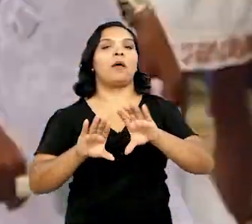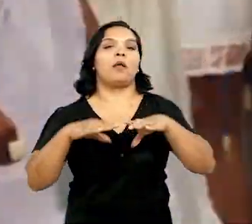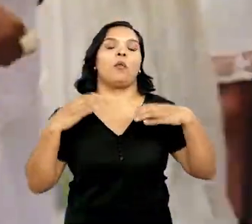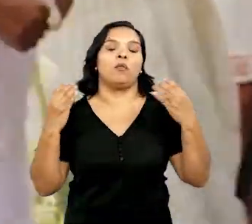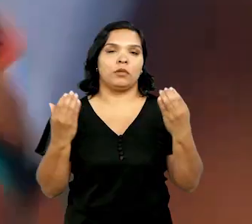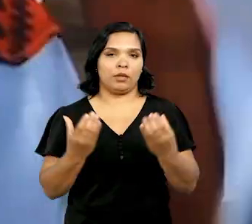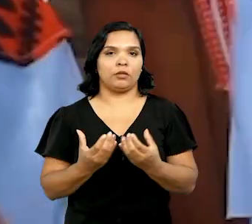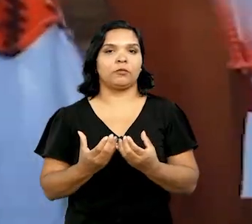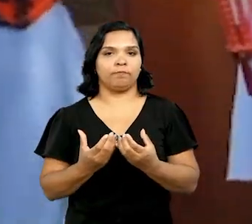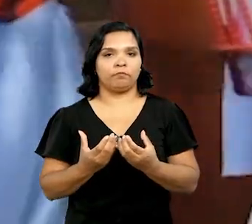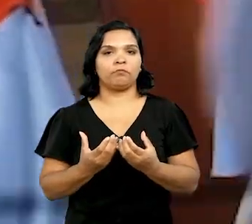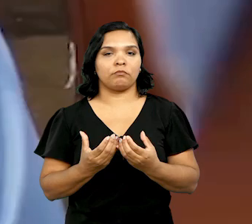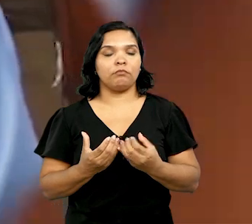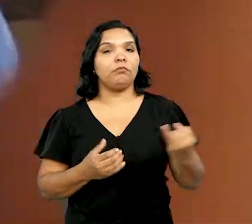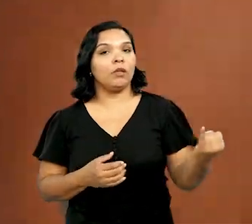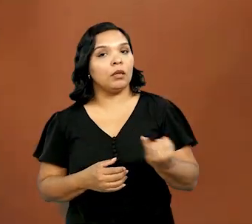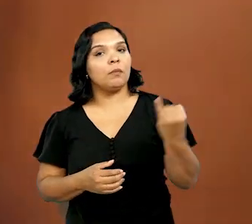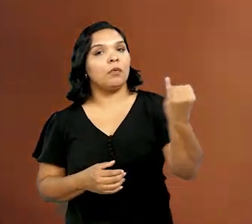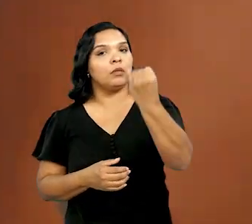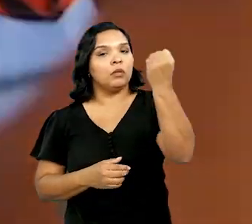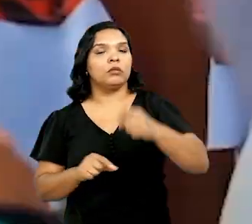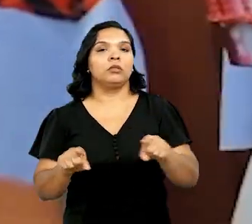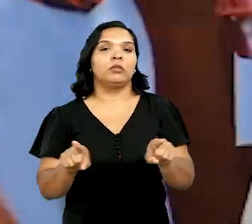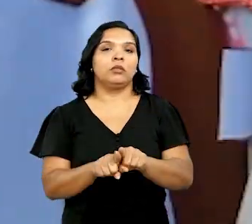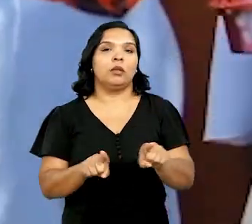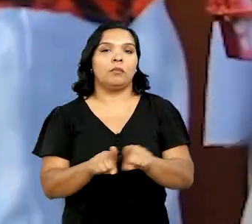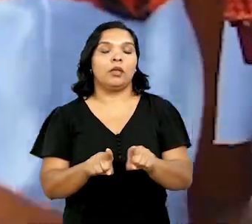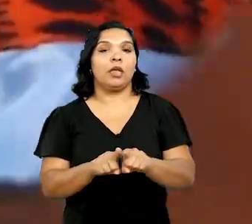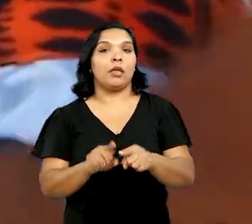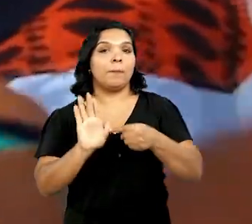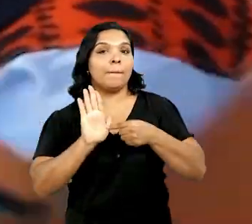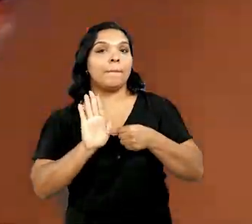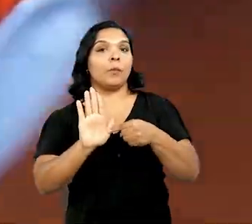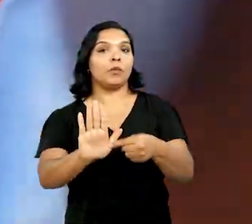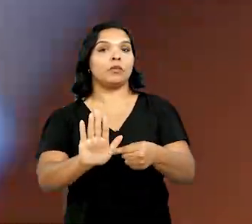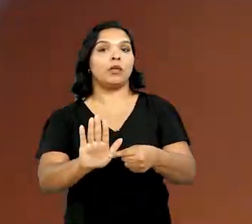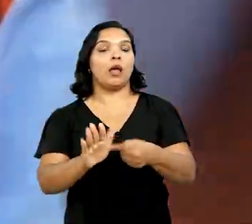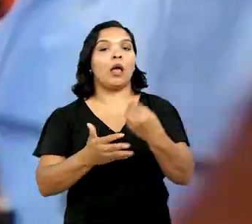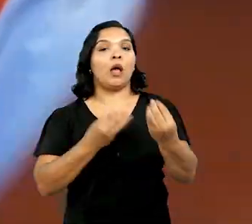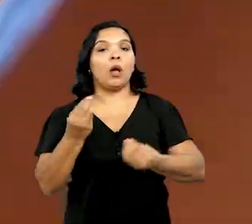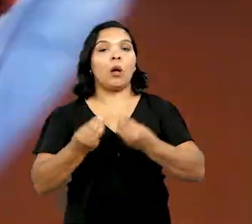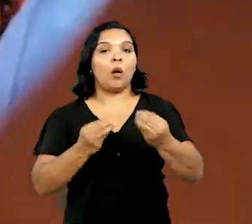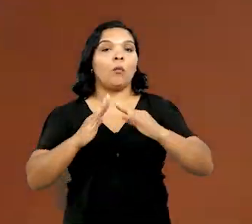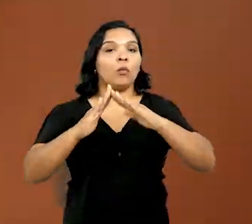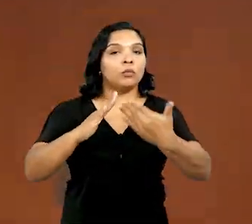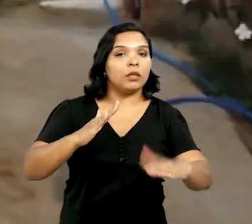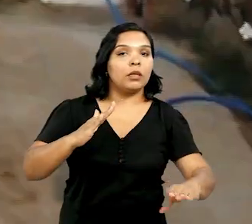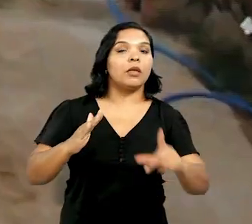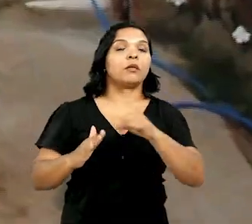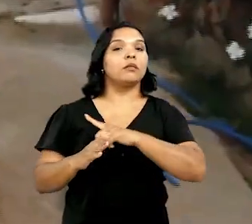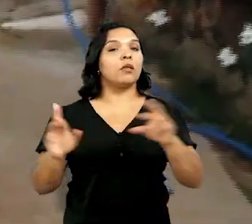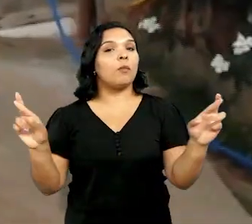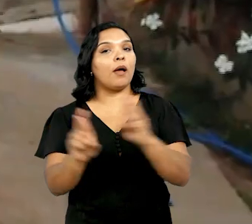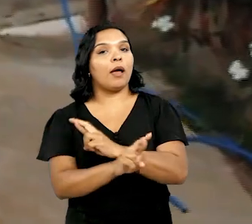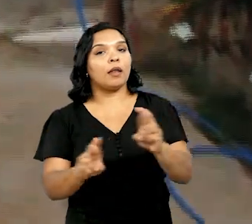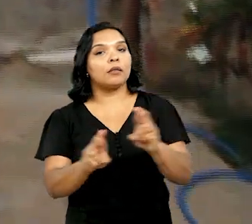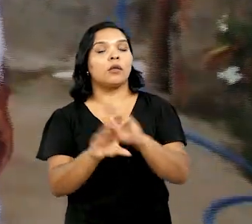as comunidades. Foi importante também para a gente mostrar o quanto os terreiros